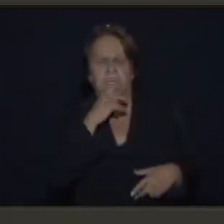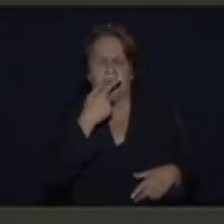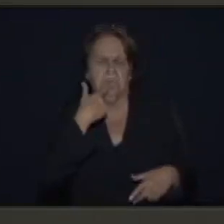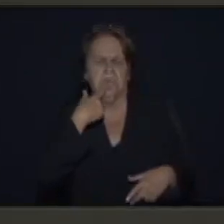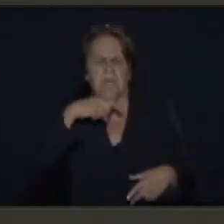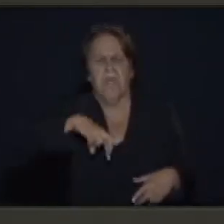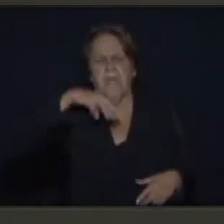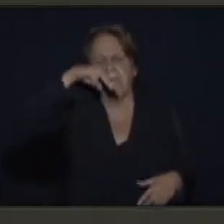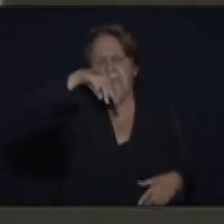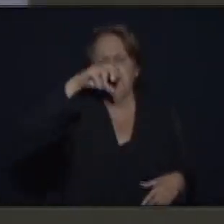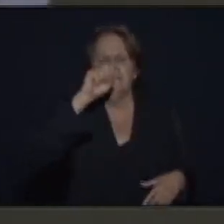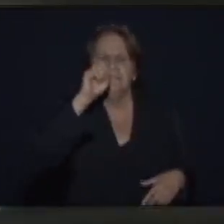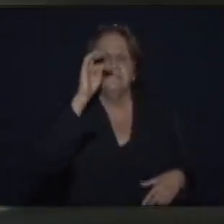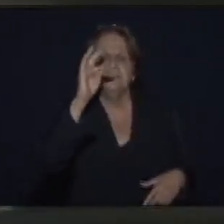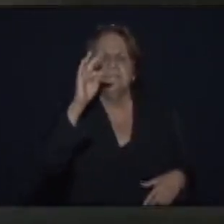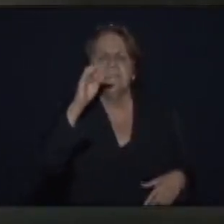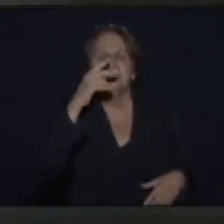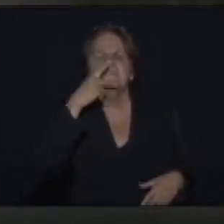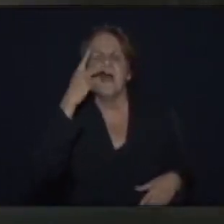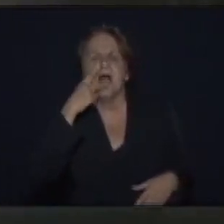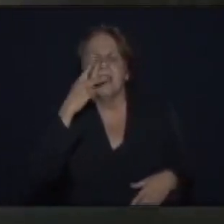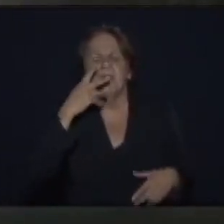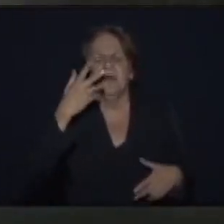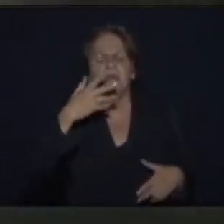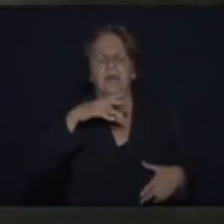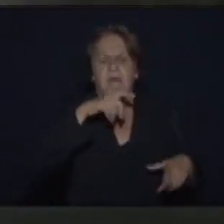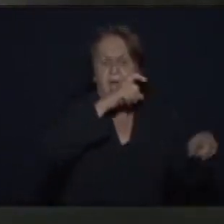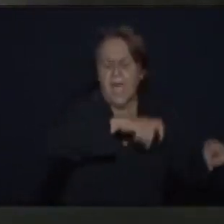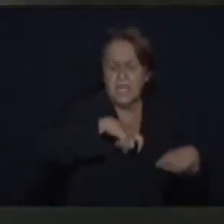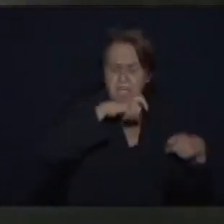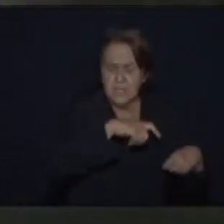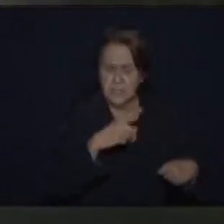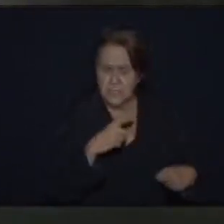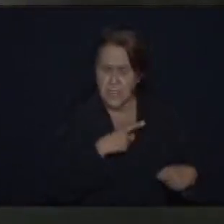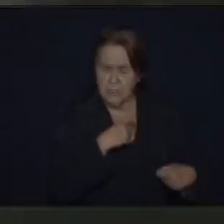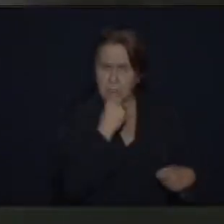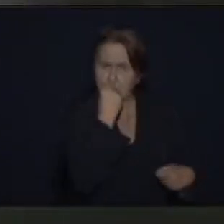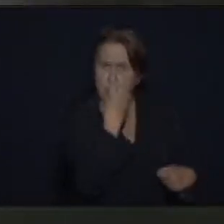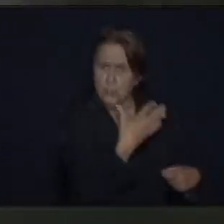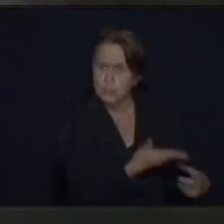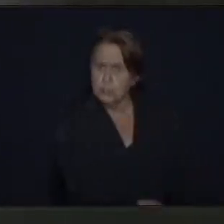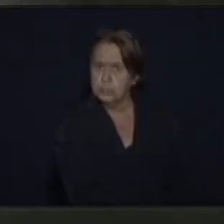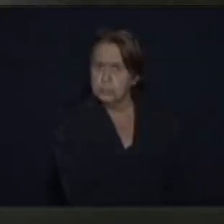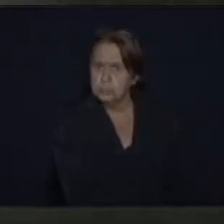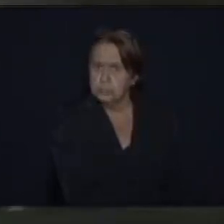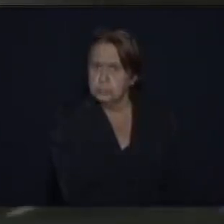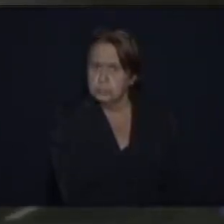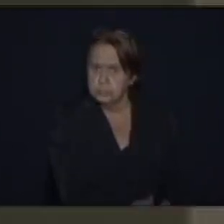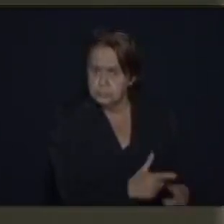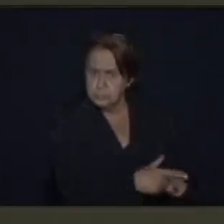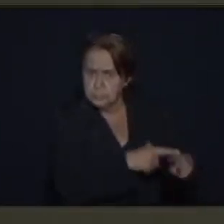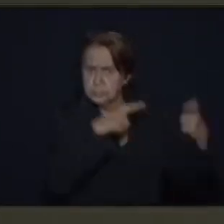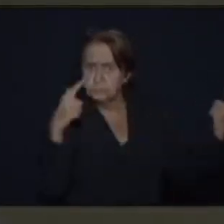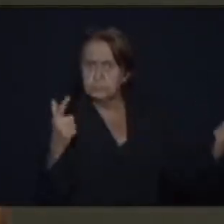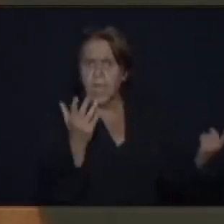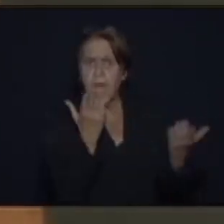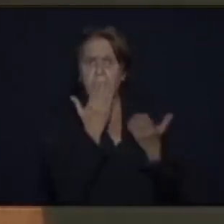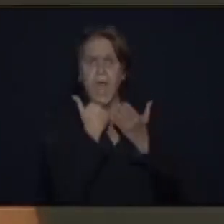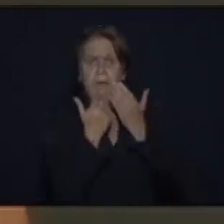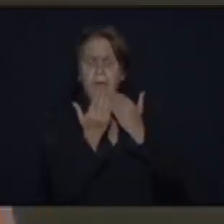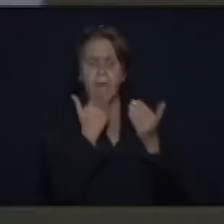diz que somos como é que nós temos hoje agricultura mais competitiva do mundo e o alimento